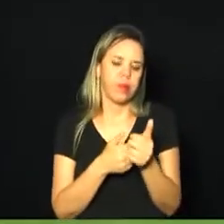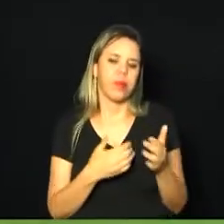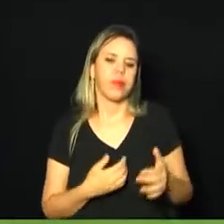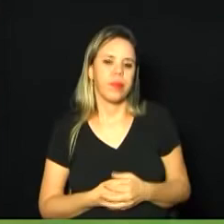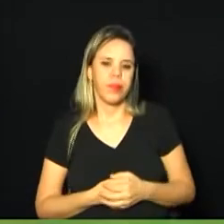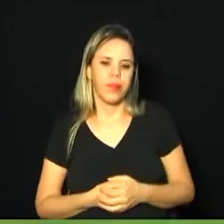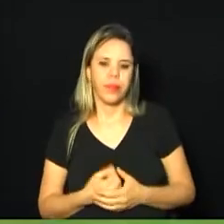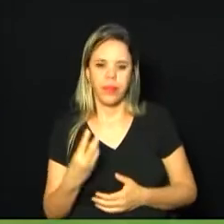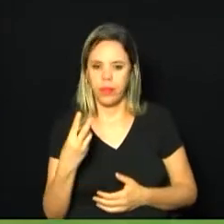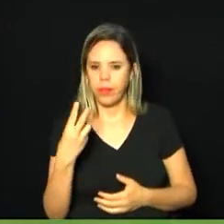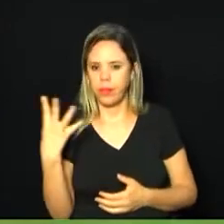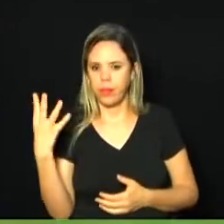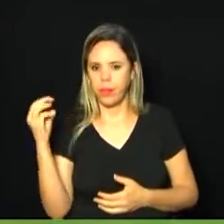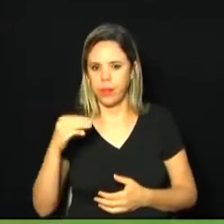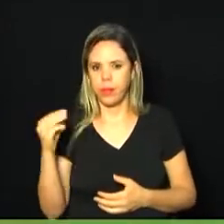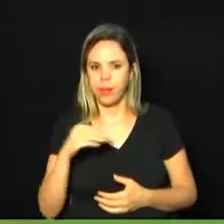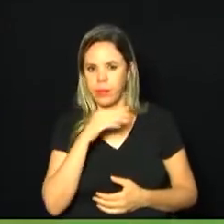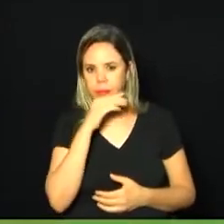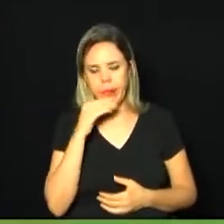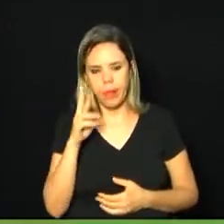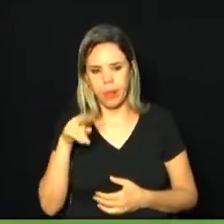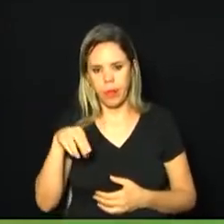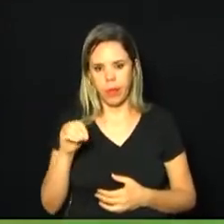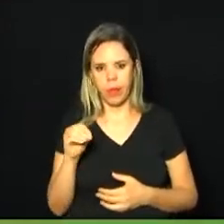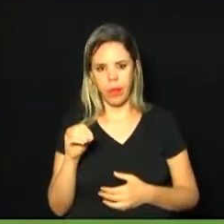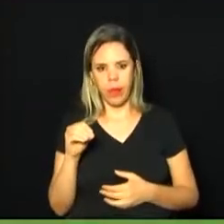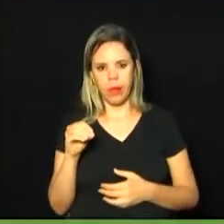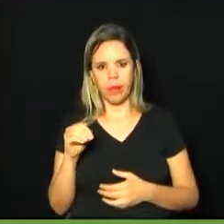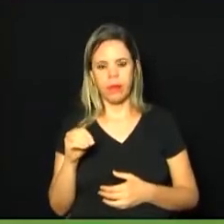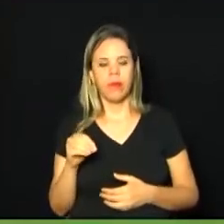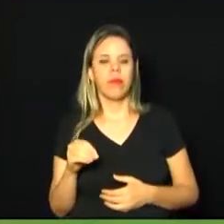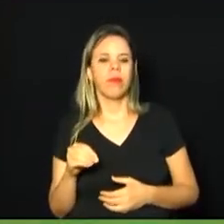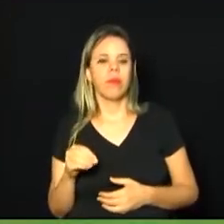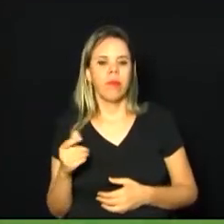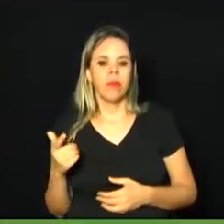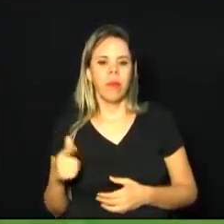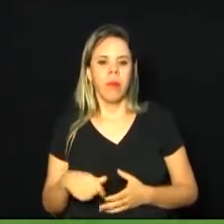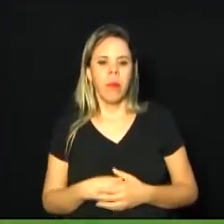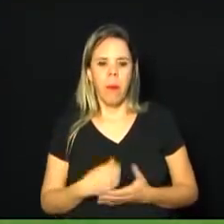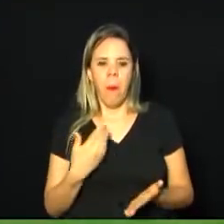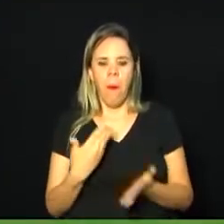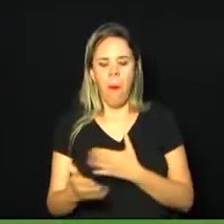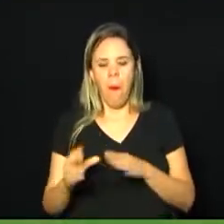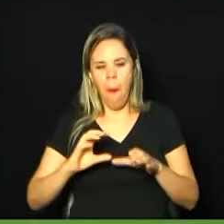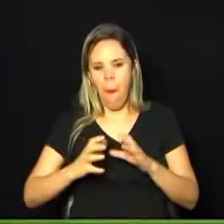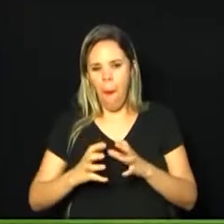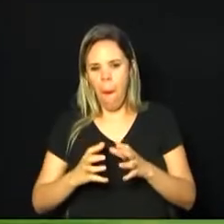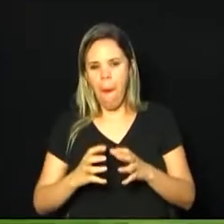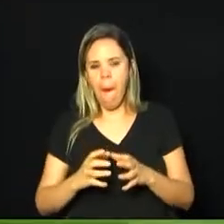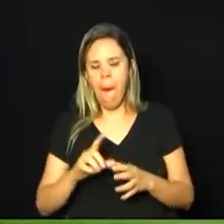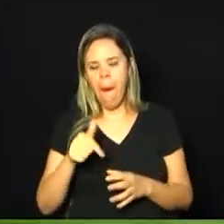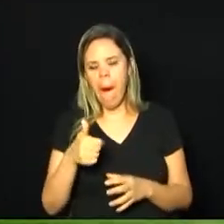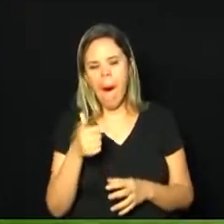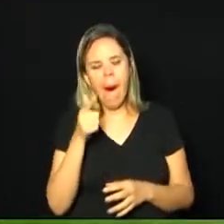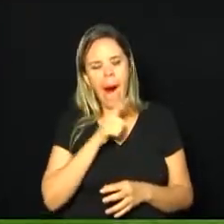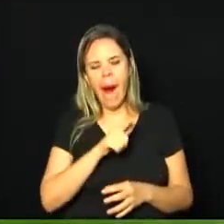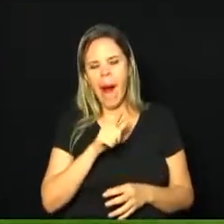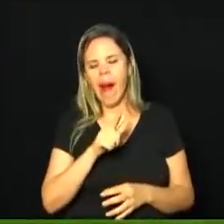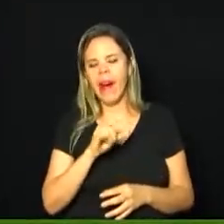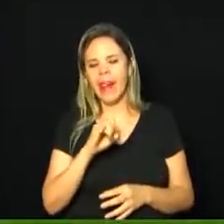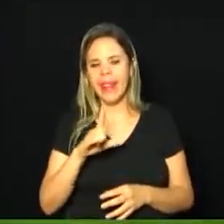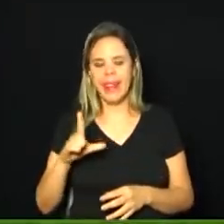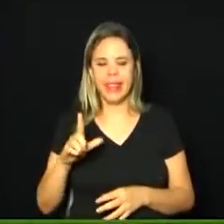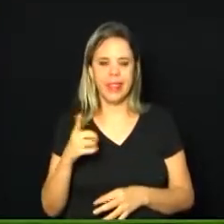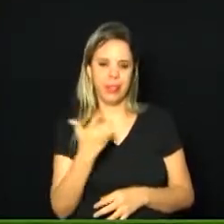aos 24 minutos Bruno Silva deu essa bobeada perdeu a bola mas o atacante Ciel